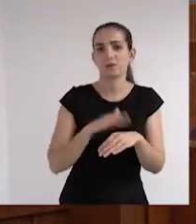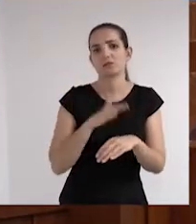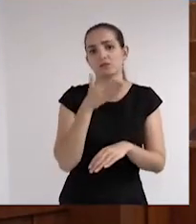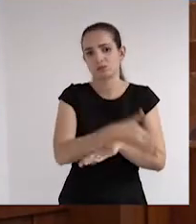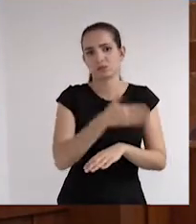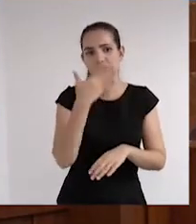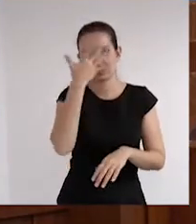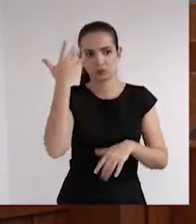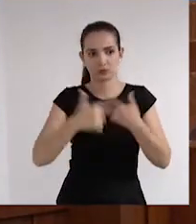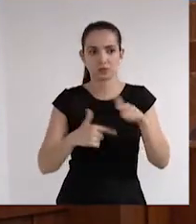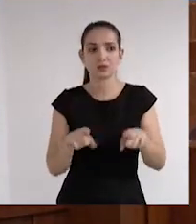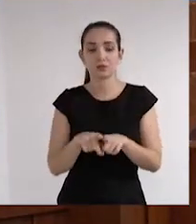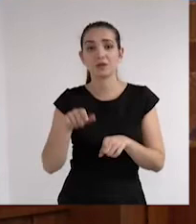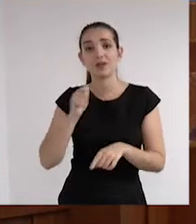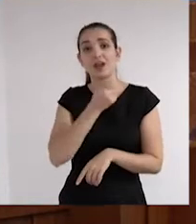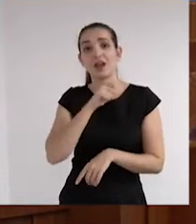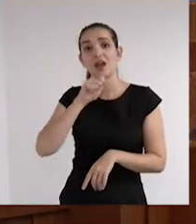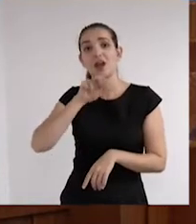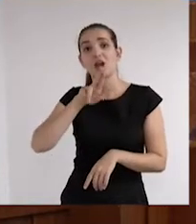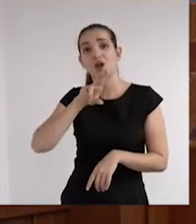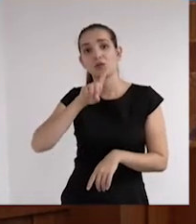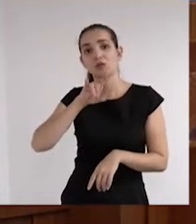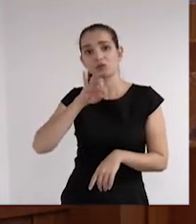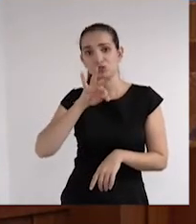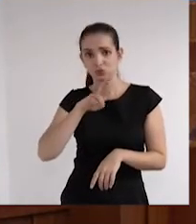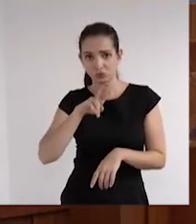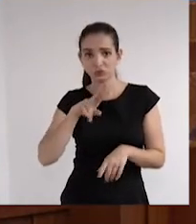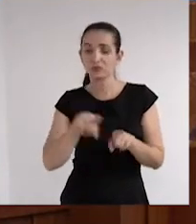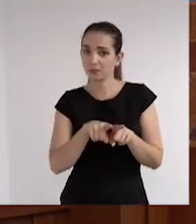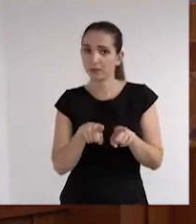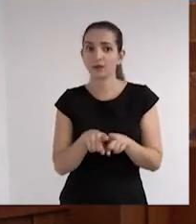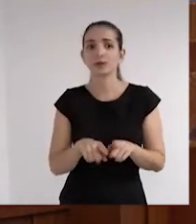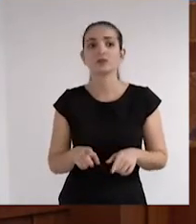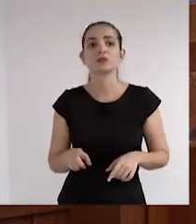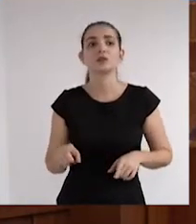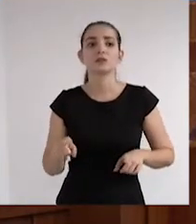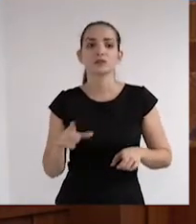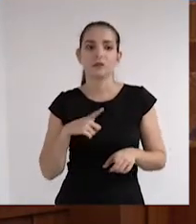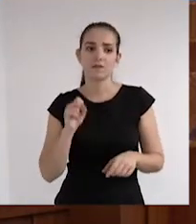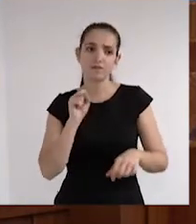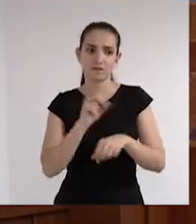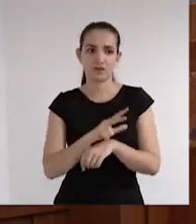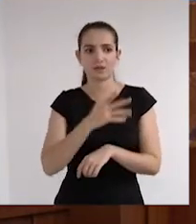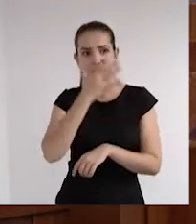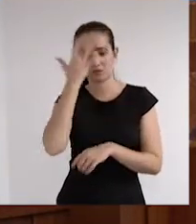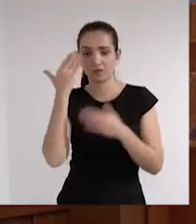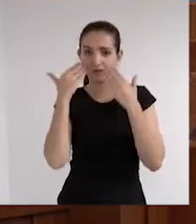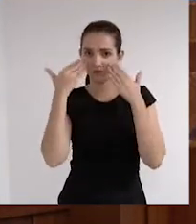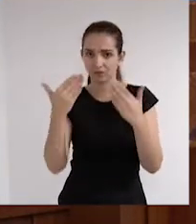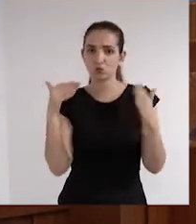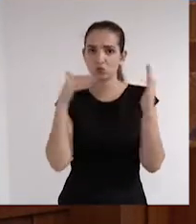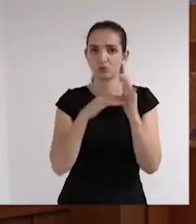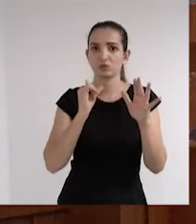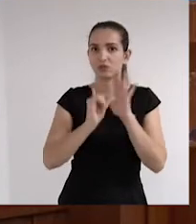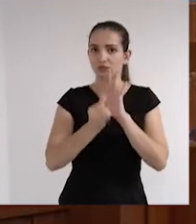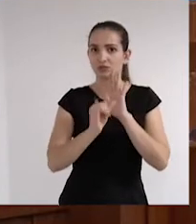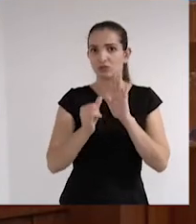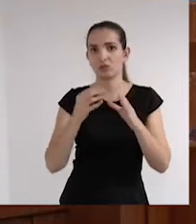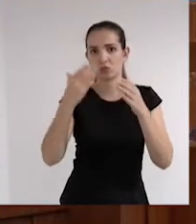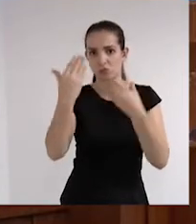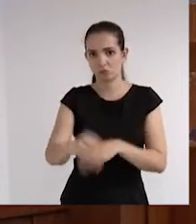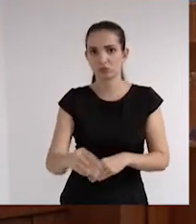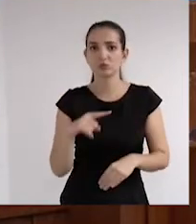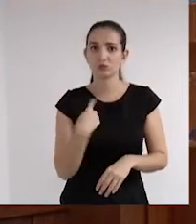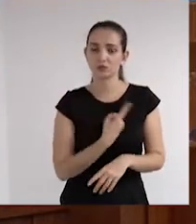E no caso de auditor também, além dos cargos preenchidos, nós precisamos, daqueles que eram previstos no último edital do concurso,